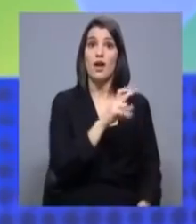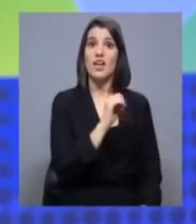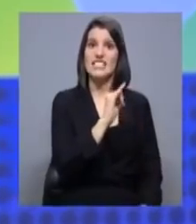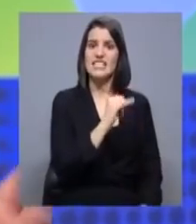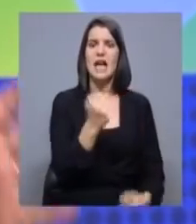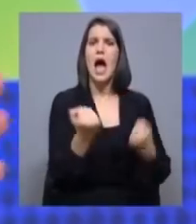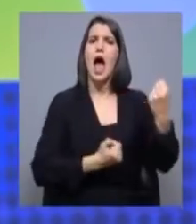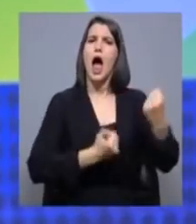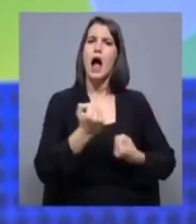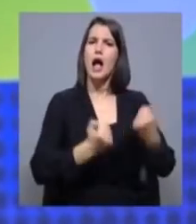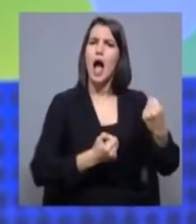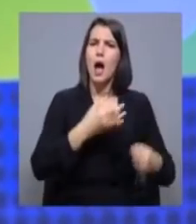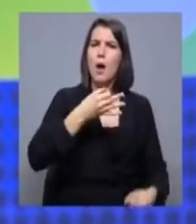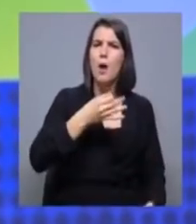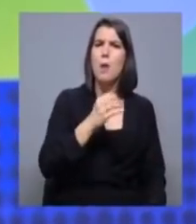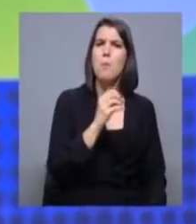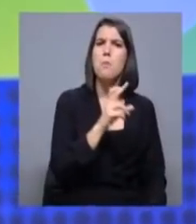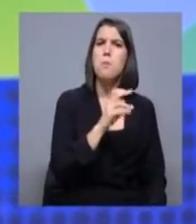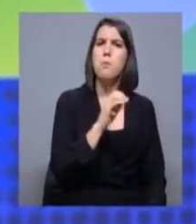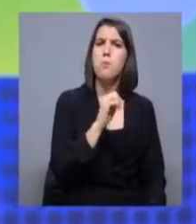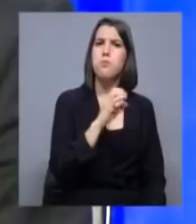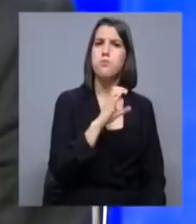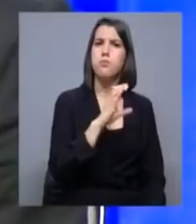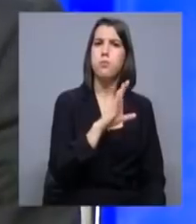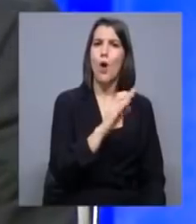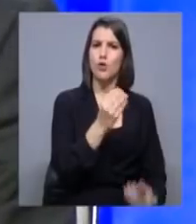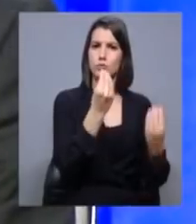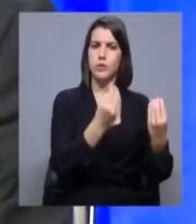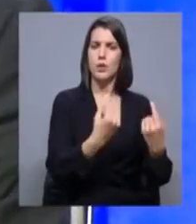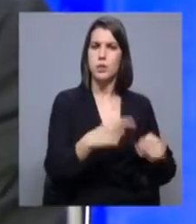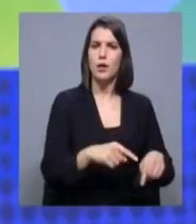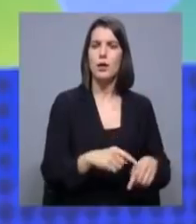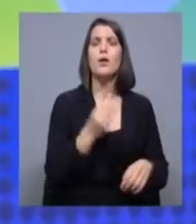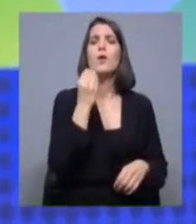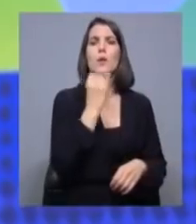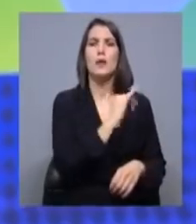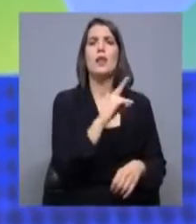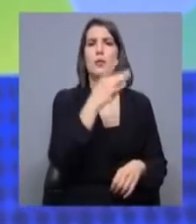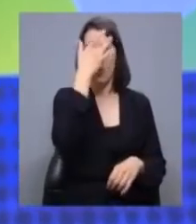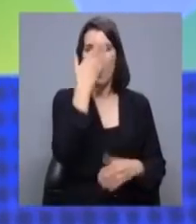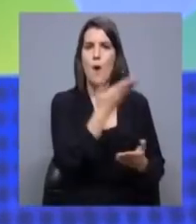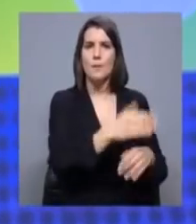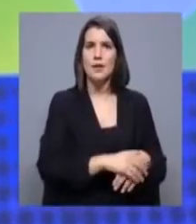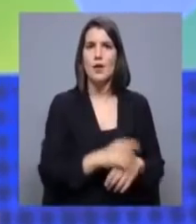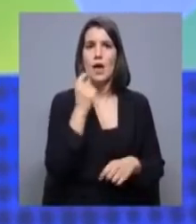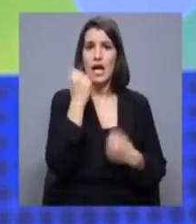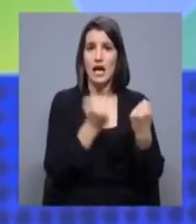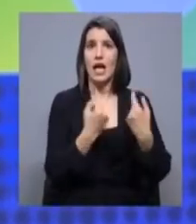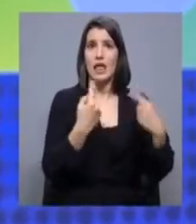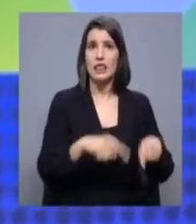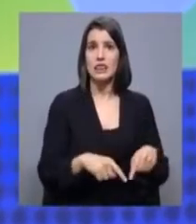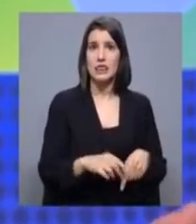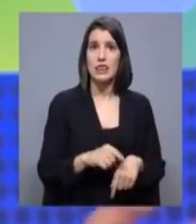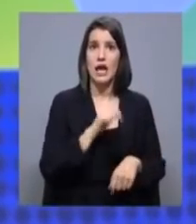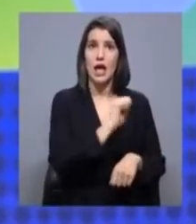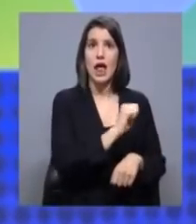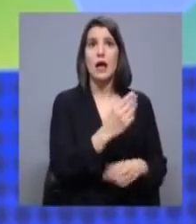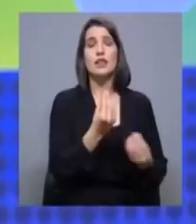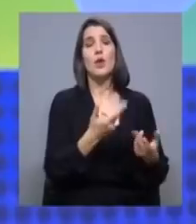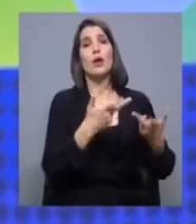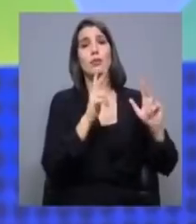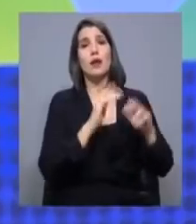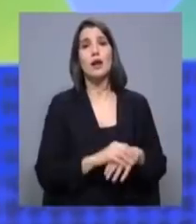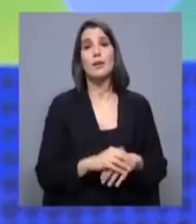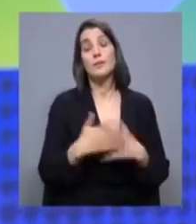materiais que dava um Porsche e isto foi por outros podem publicar o que é que a gente divulgar os sobre isso que cagaram o super aquele dava composta era uma abertura para